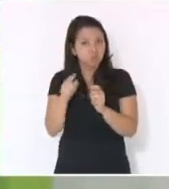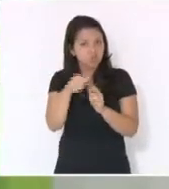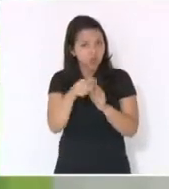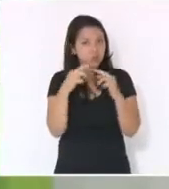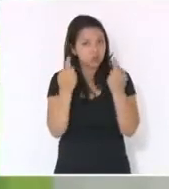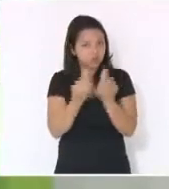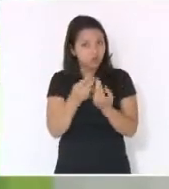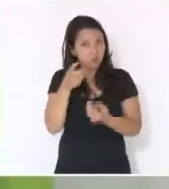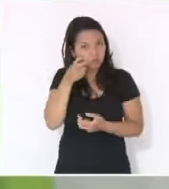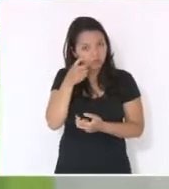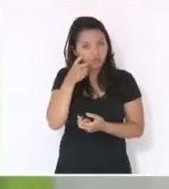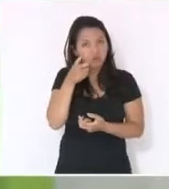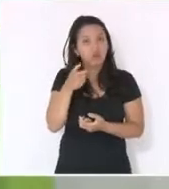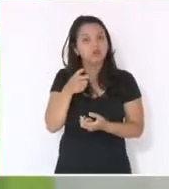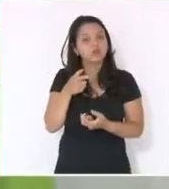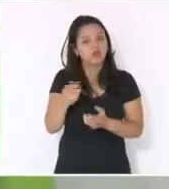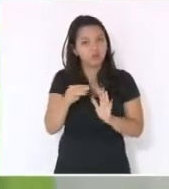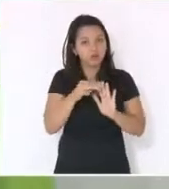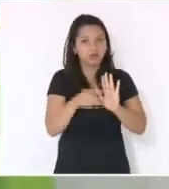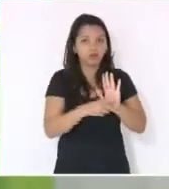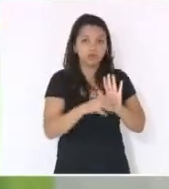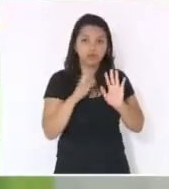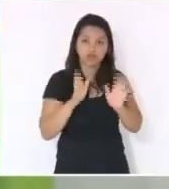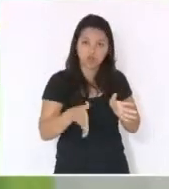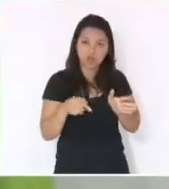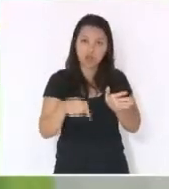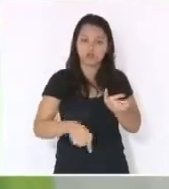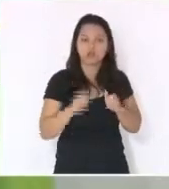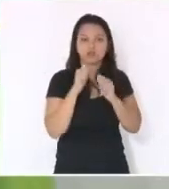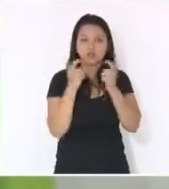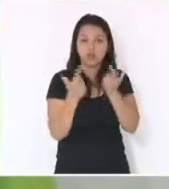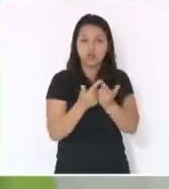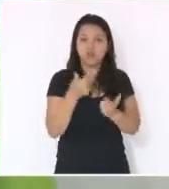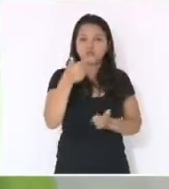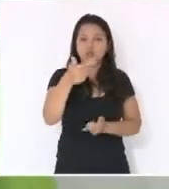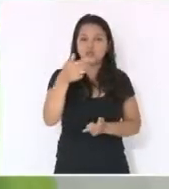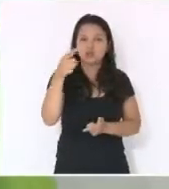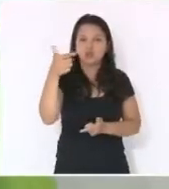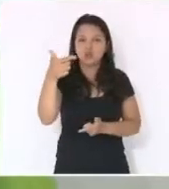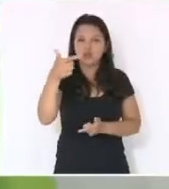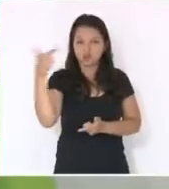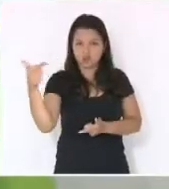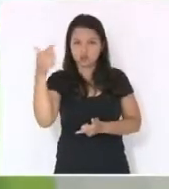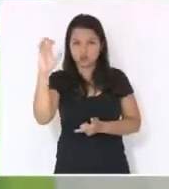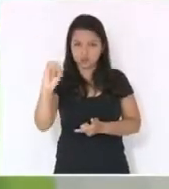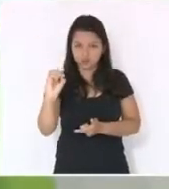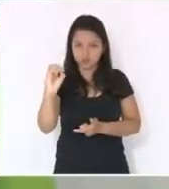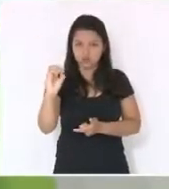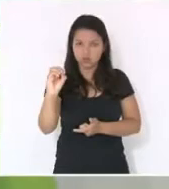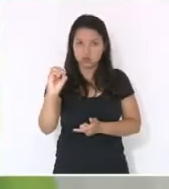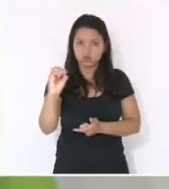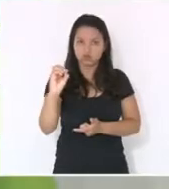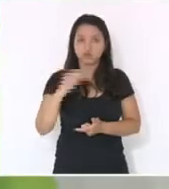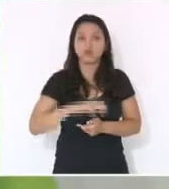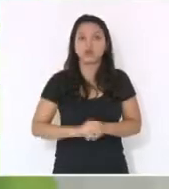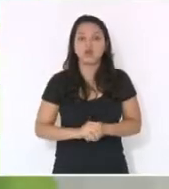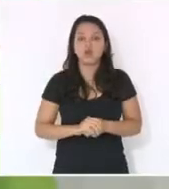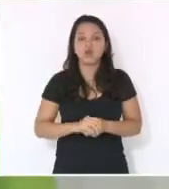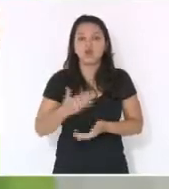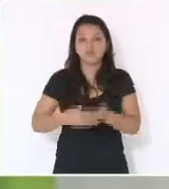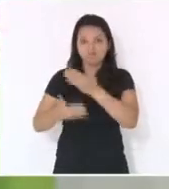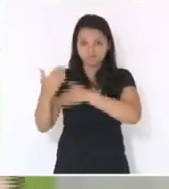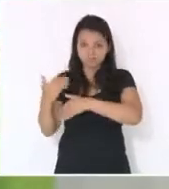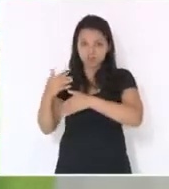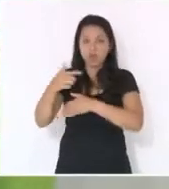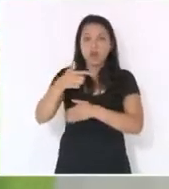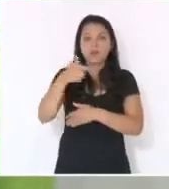está aqui na casa, a medida provisória 220, com efeito retroativo a 1º de abril. Então, todo esse